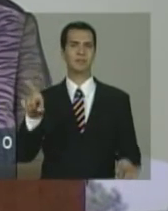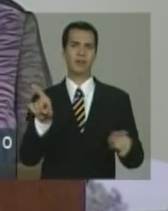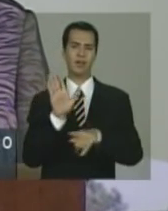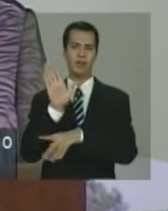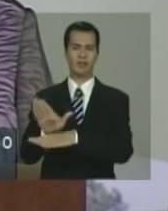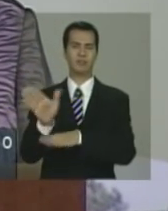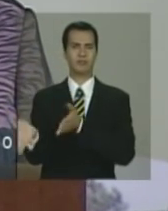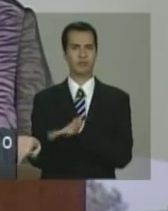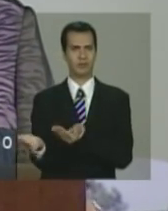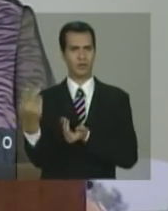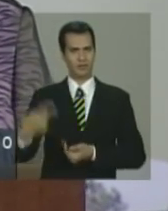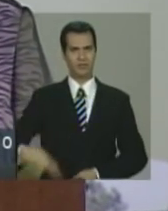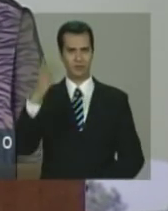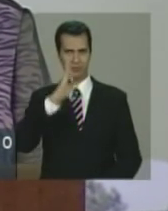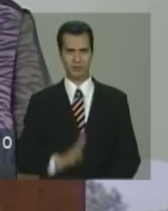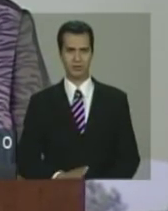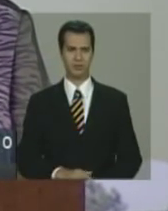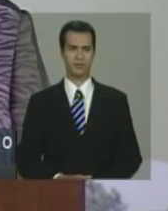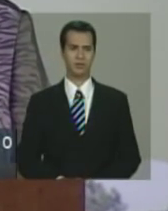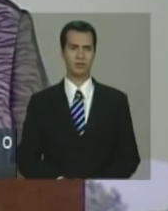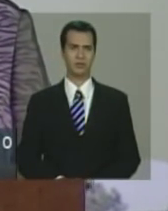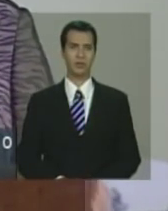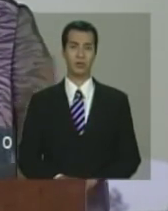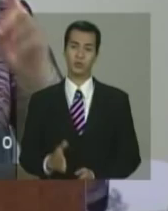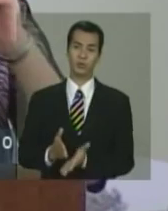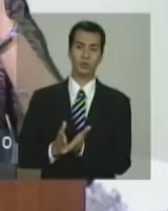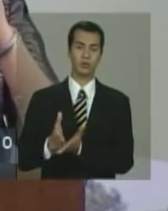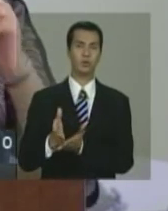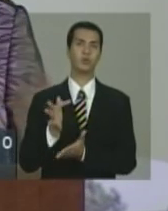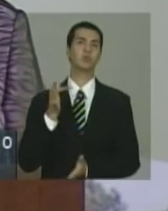país, um outro destino,